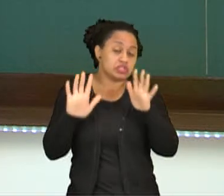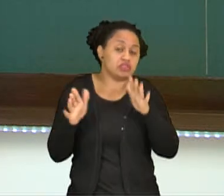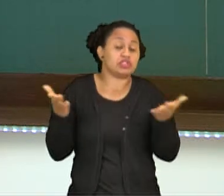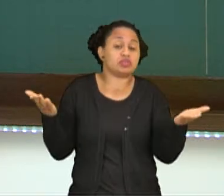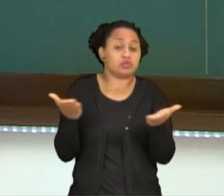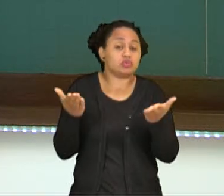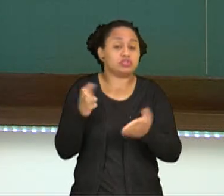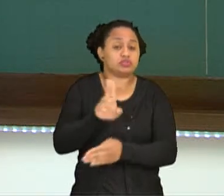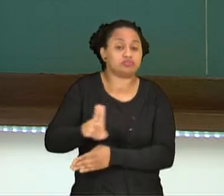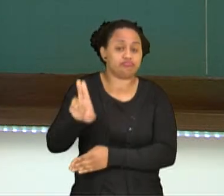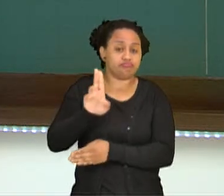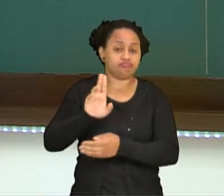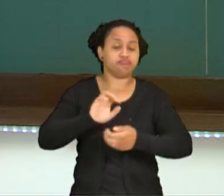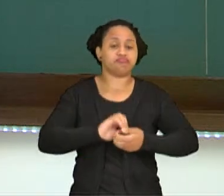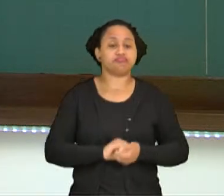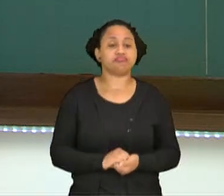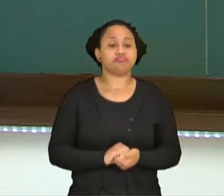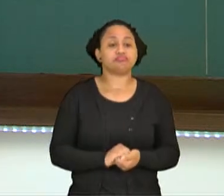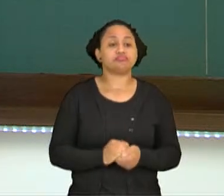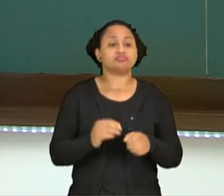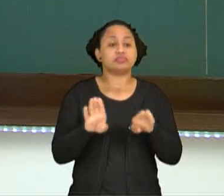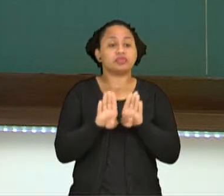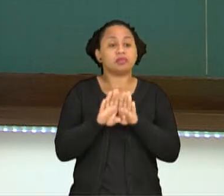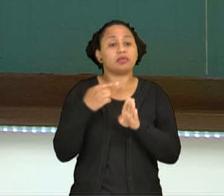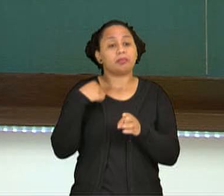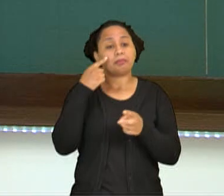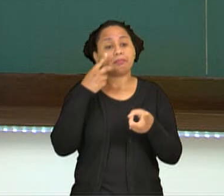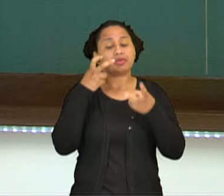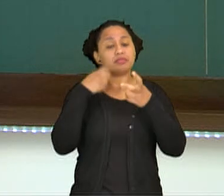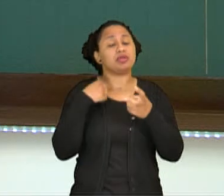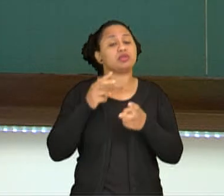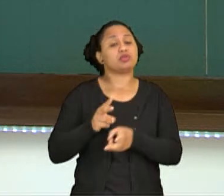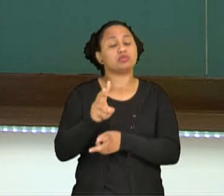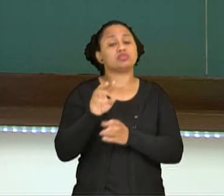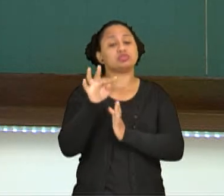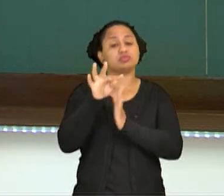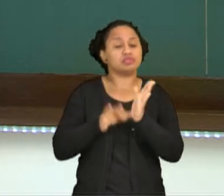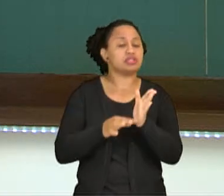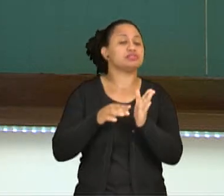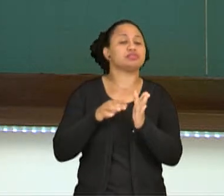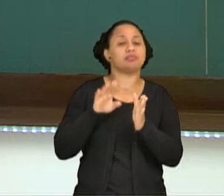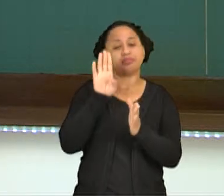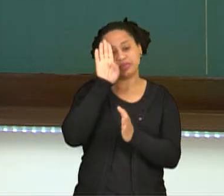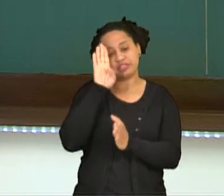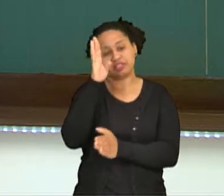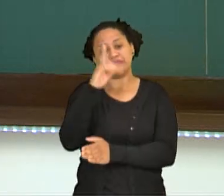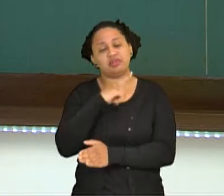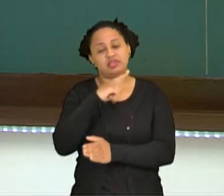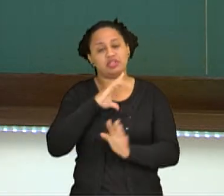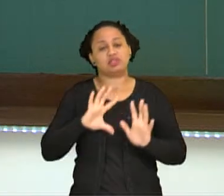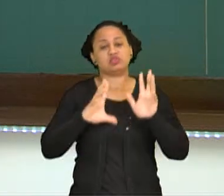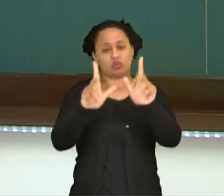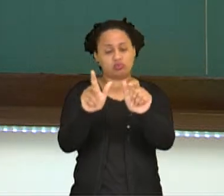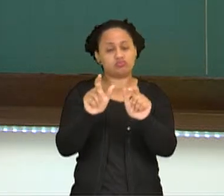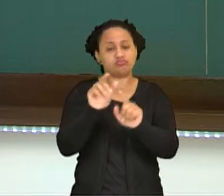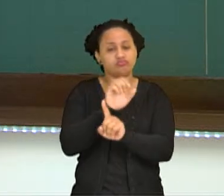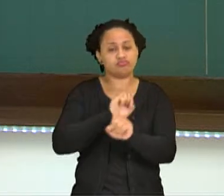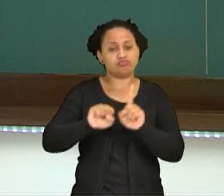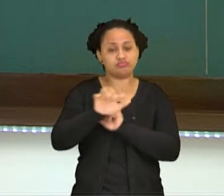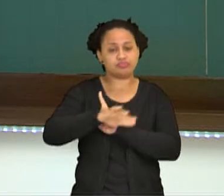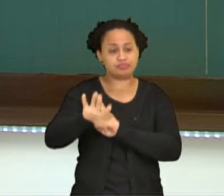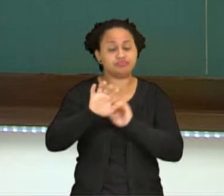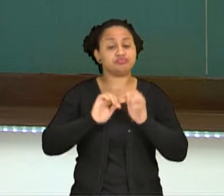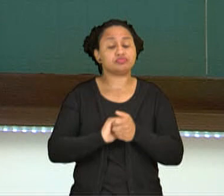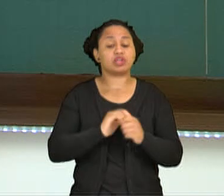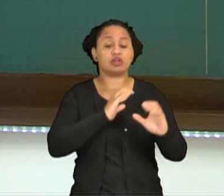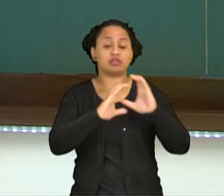atual. E vamos ver que continua a ser um dos textos mais fundamentais da humanidade. A comunicação entre